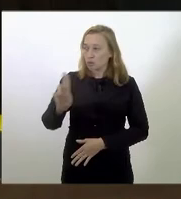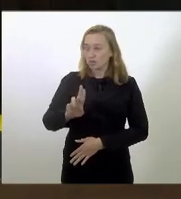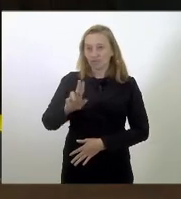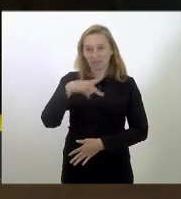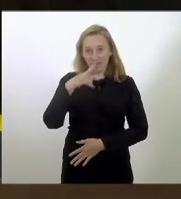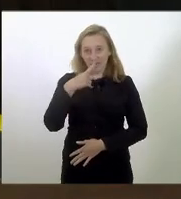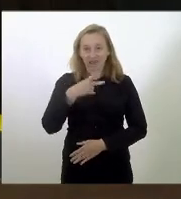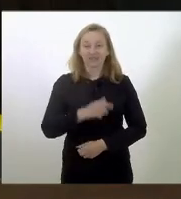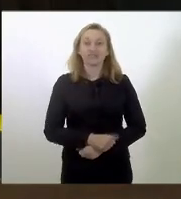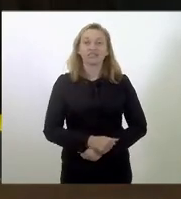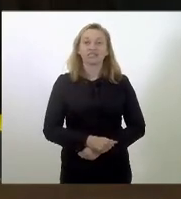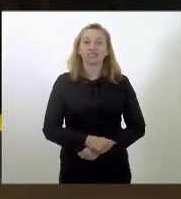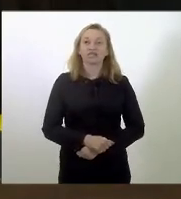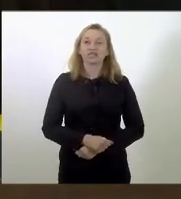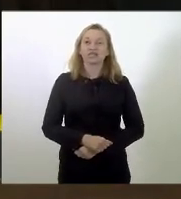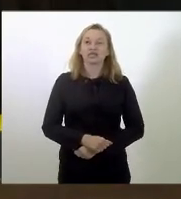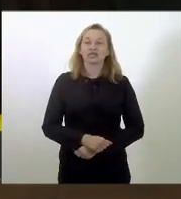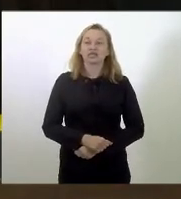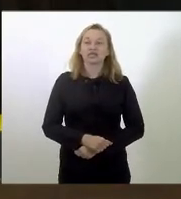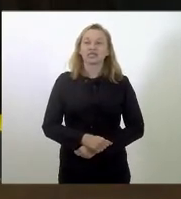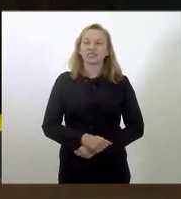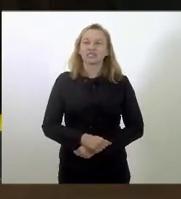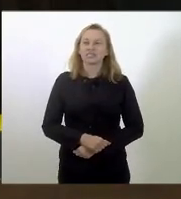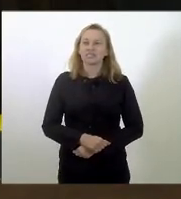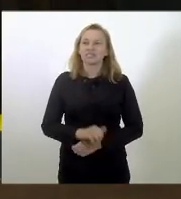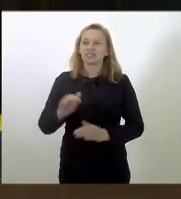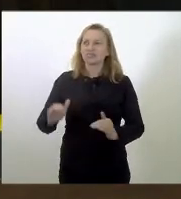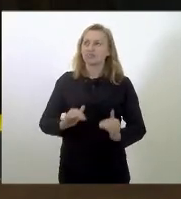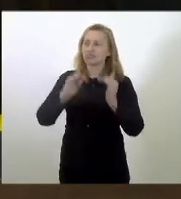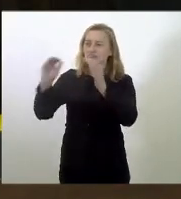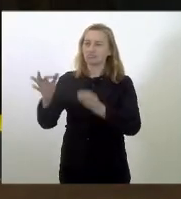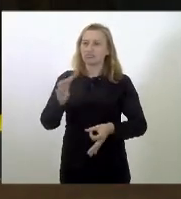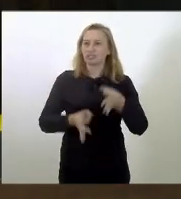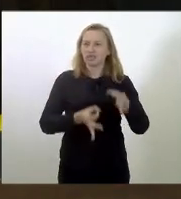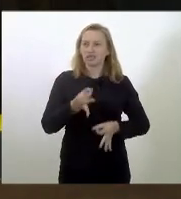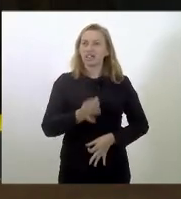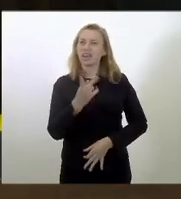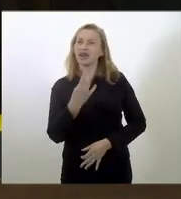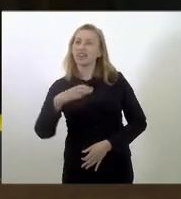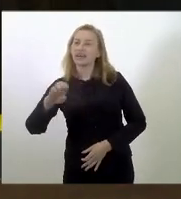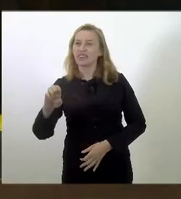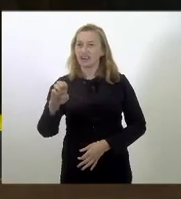o doutor desembargador Henrique Figueira.